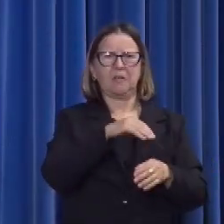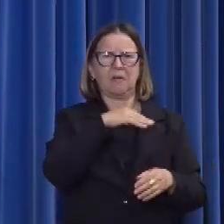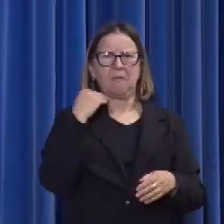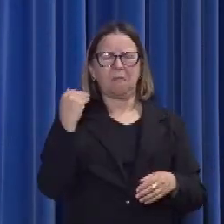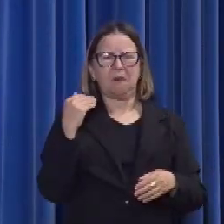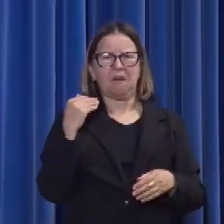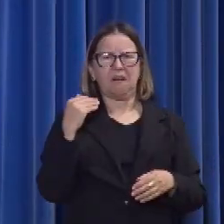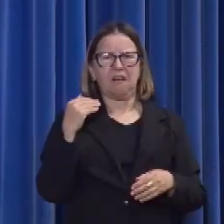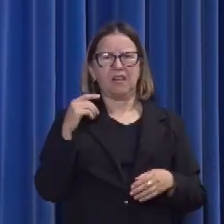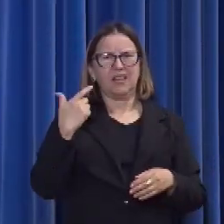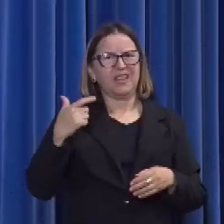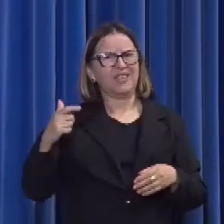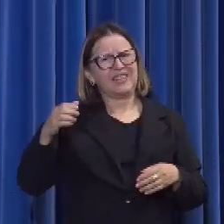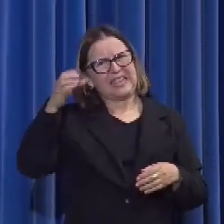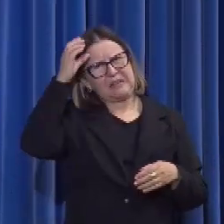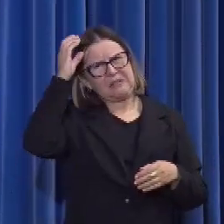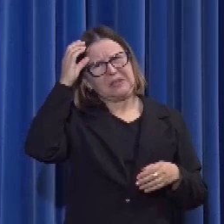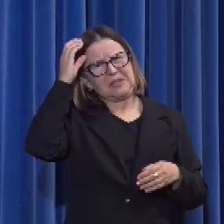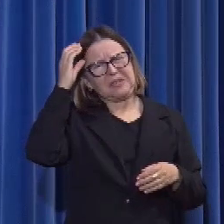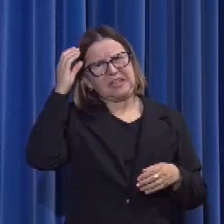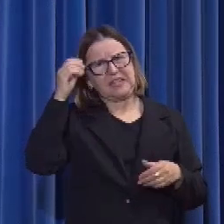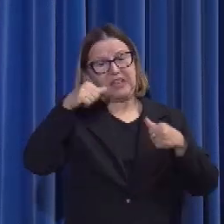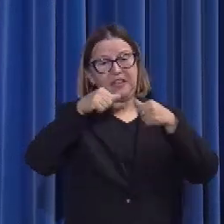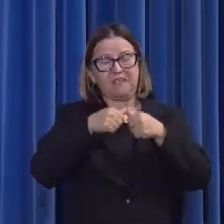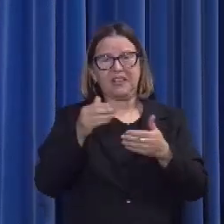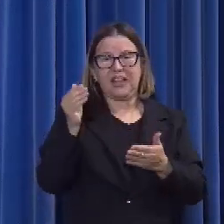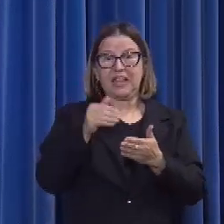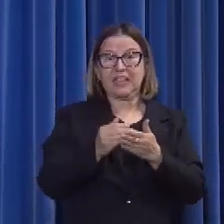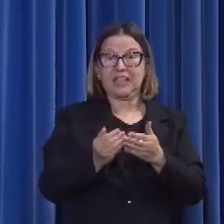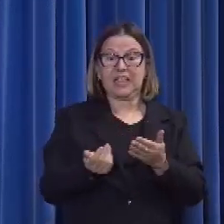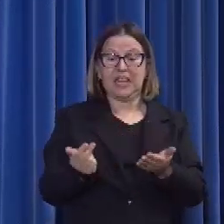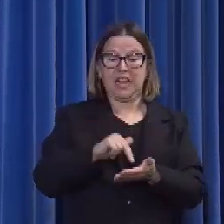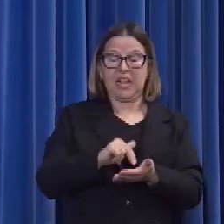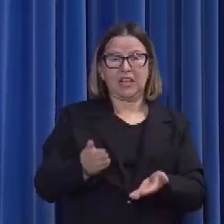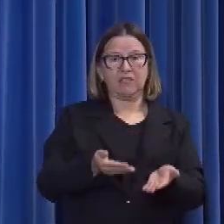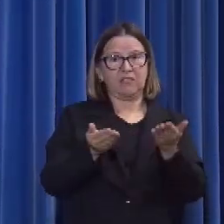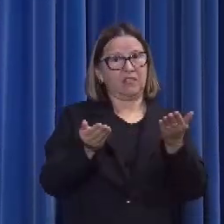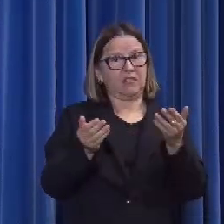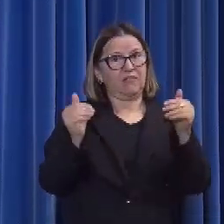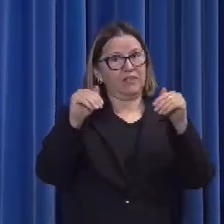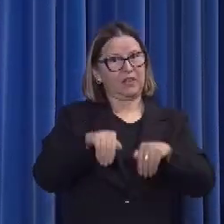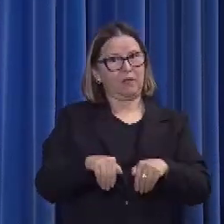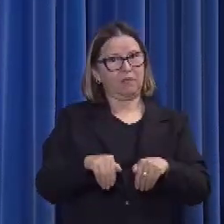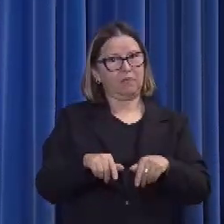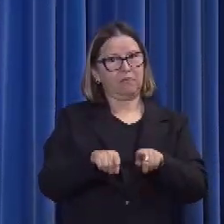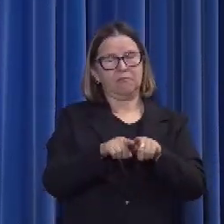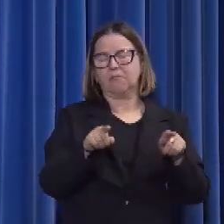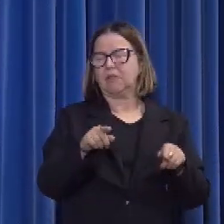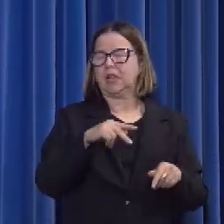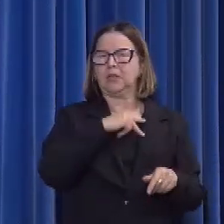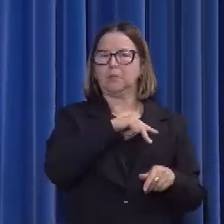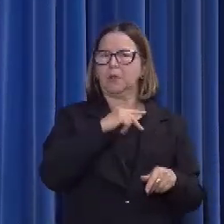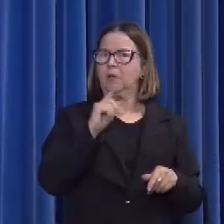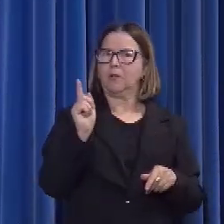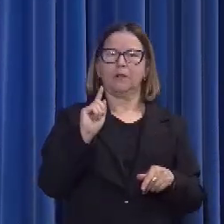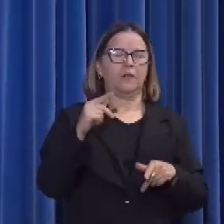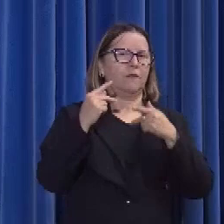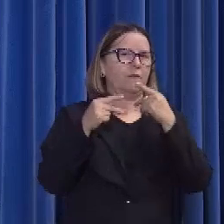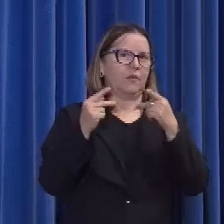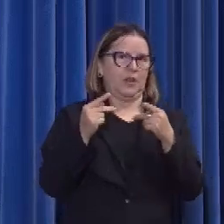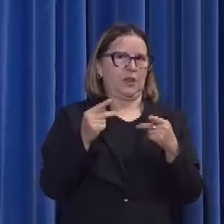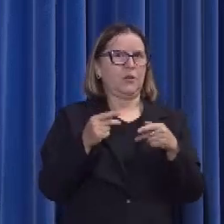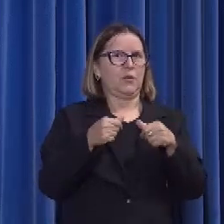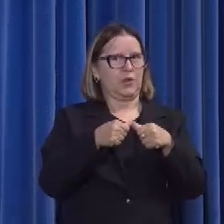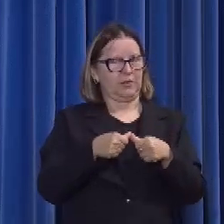e assim permanecem até a ressurreição final. Porém, não foi isso que Paulo ensinou quando disse que ao partir